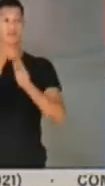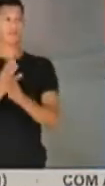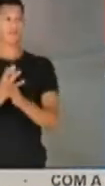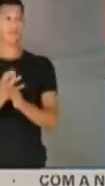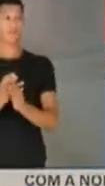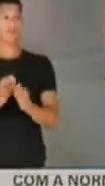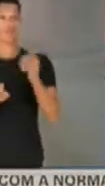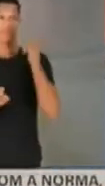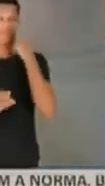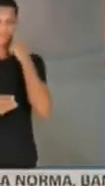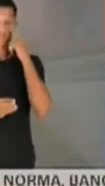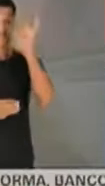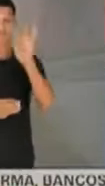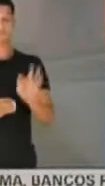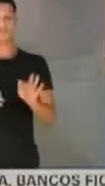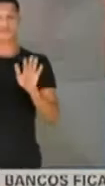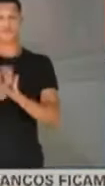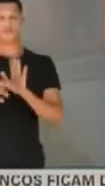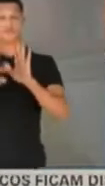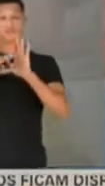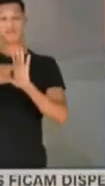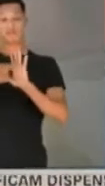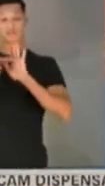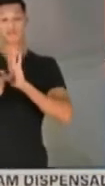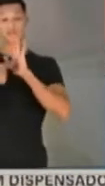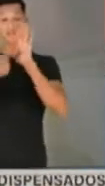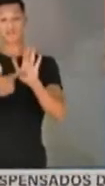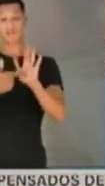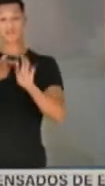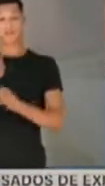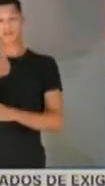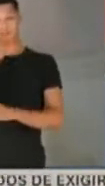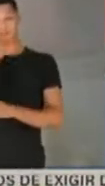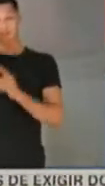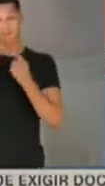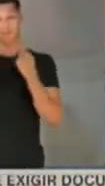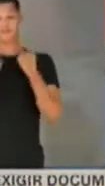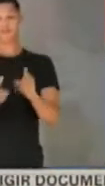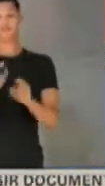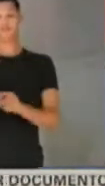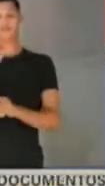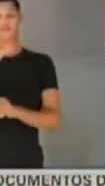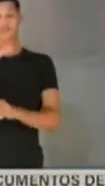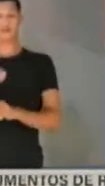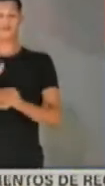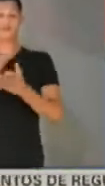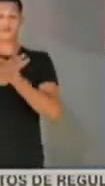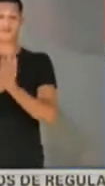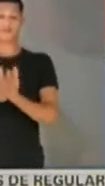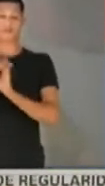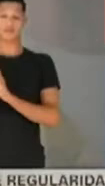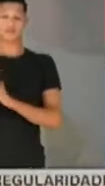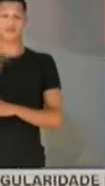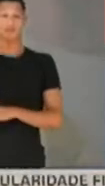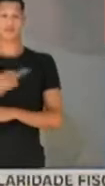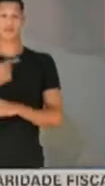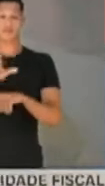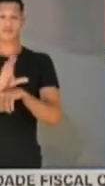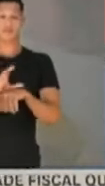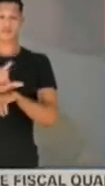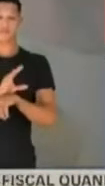Felizmente, o próprio regime democrático apresenta os remédios contra atos que visam sua ruína. Nossa Constituição, no